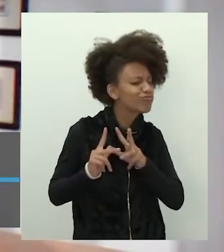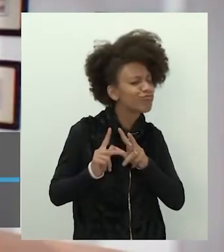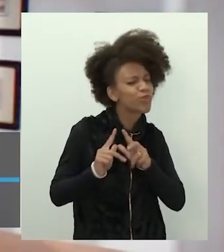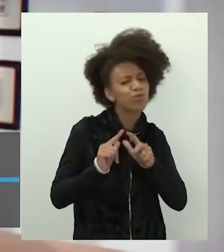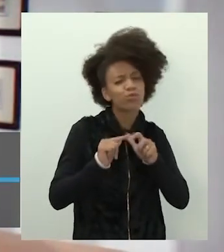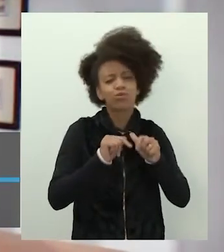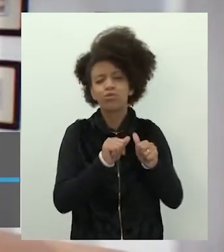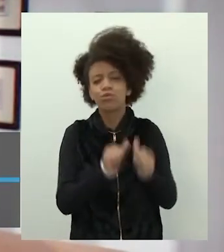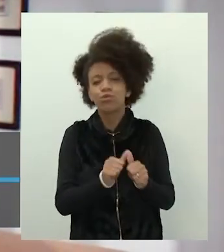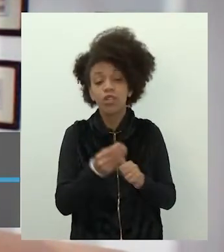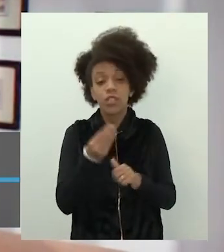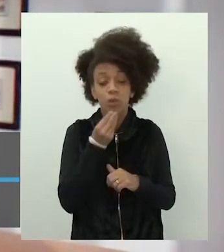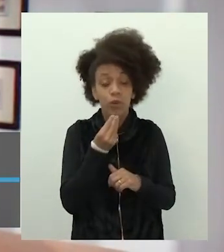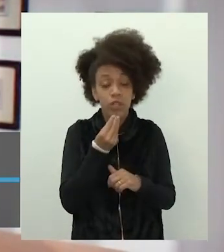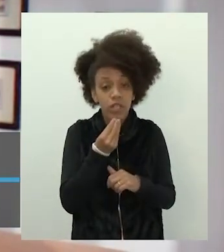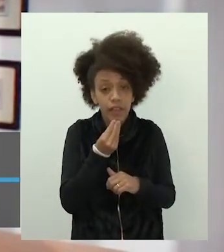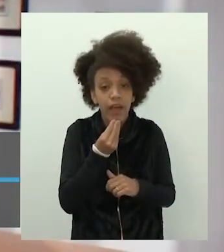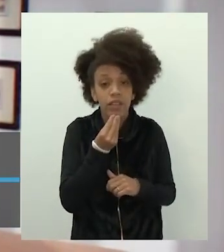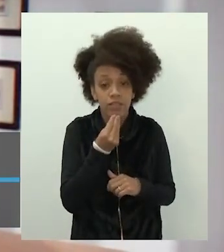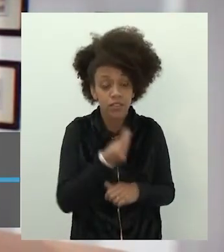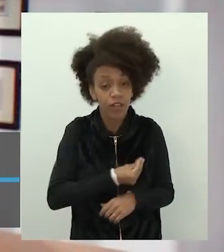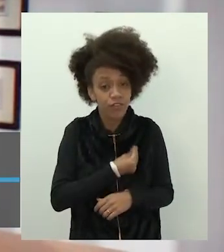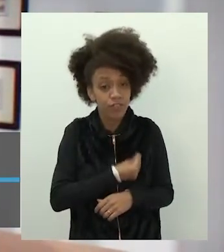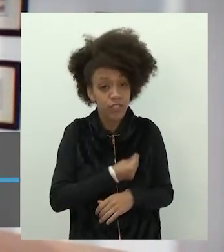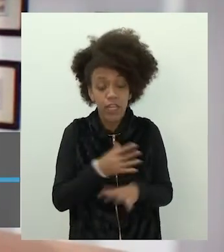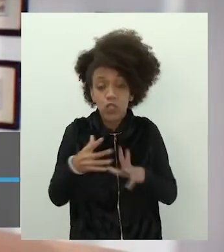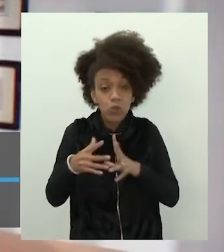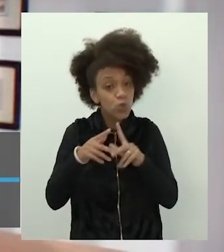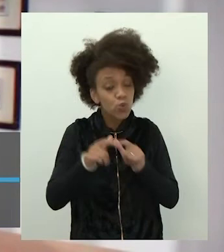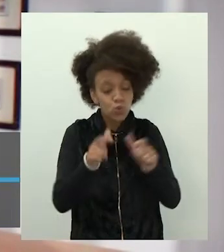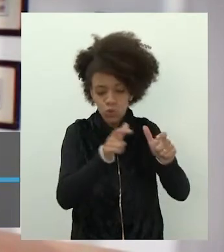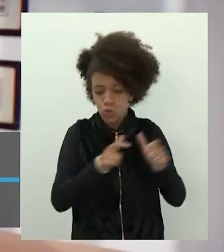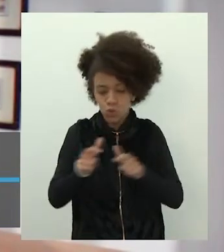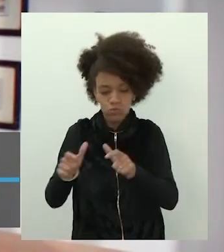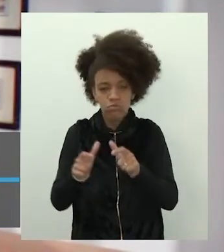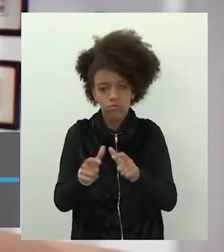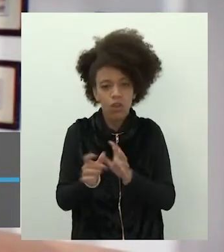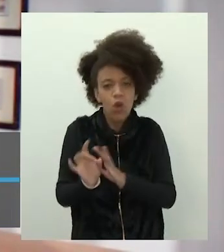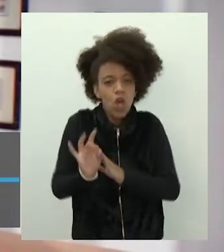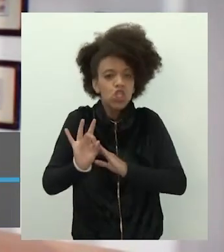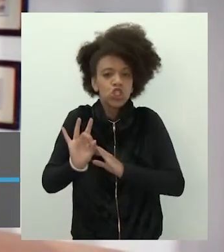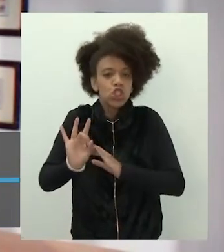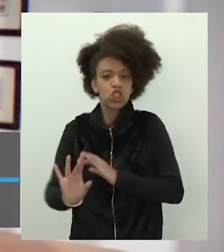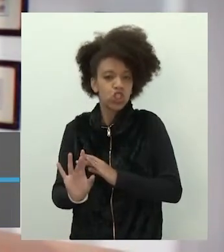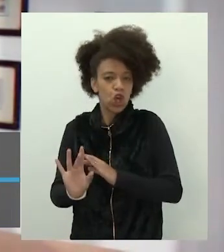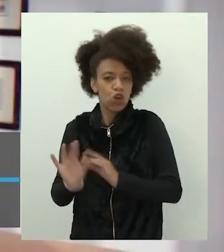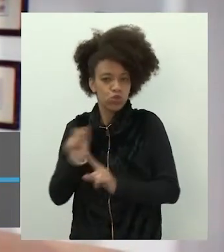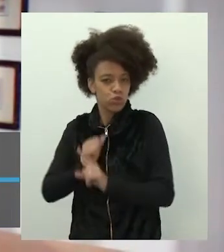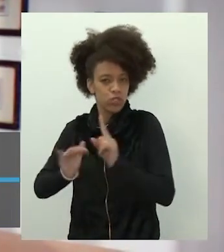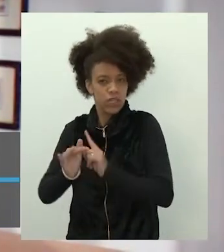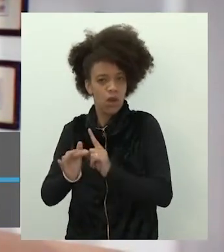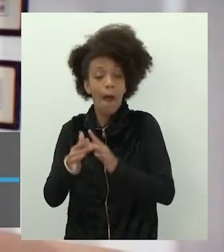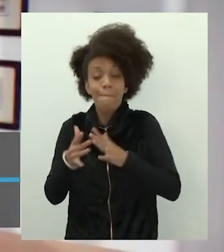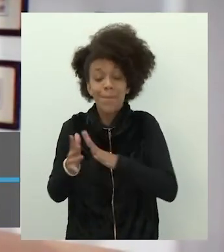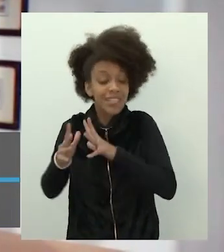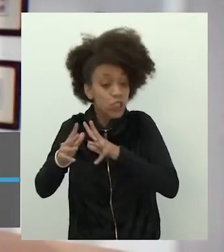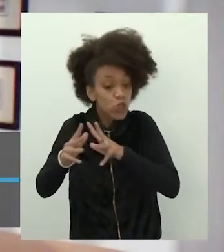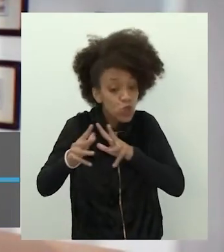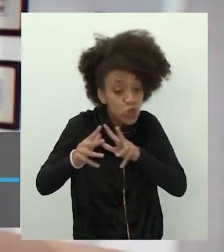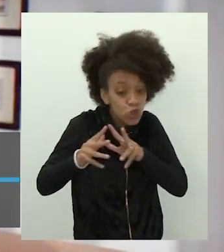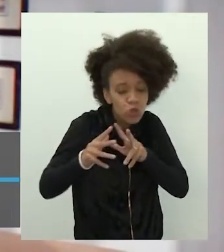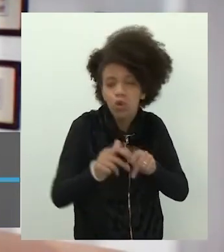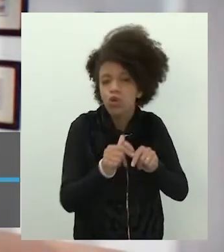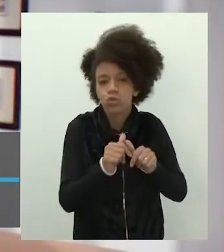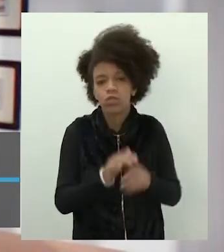todas essas possibilidades em todos os campos. Não é apenas no campo social, em todos os campos.